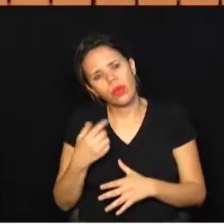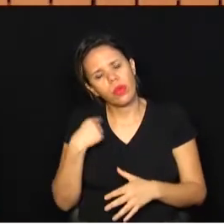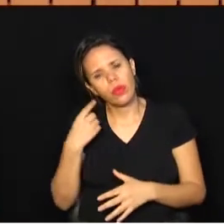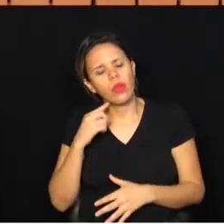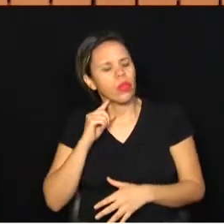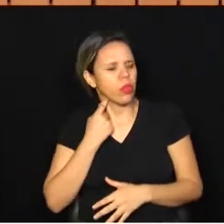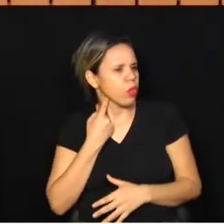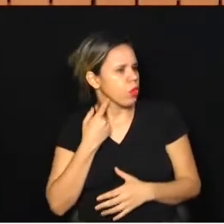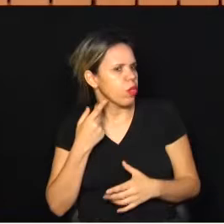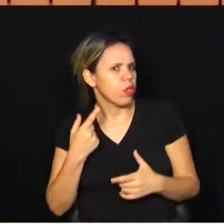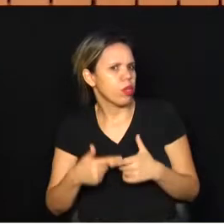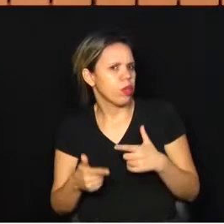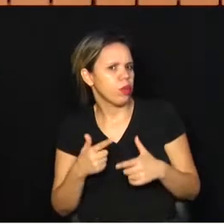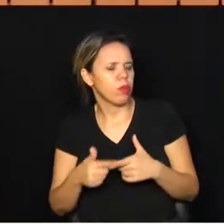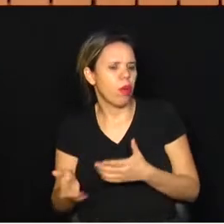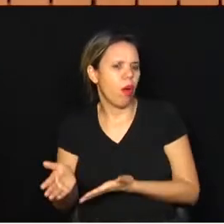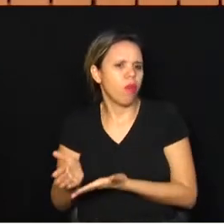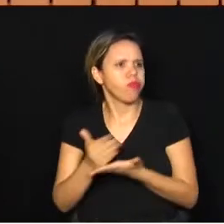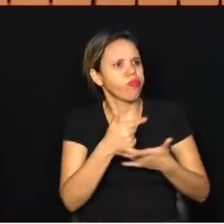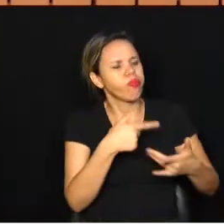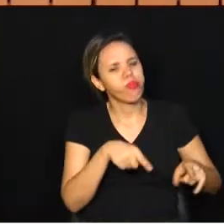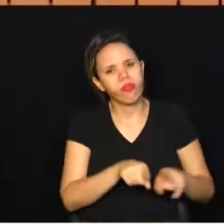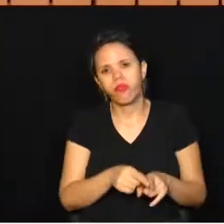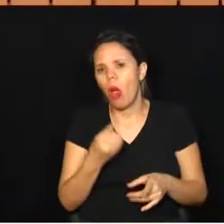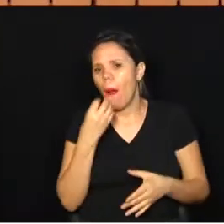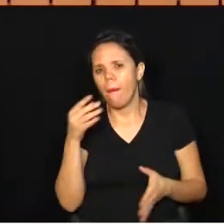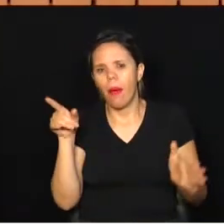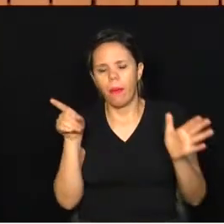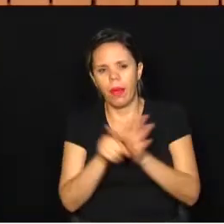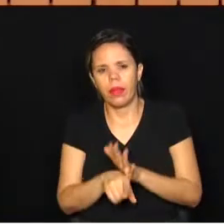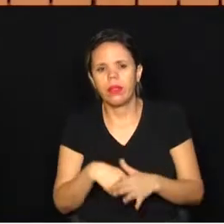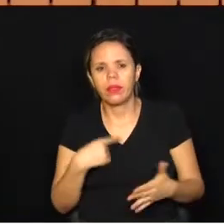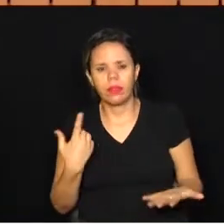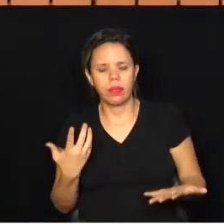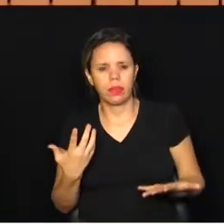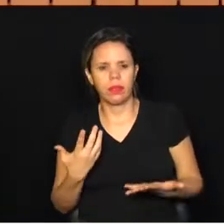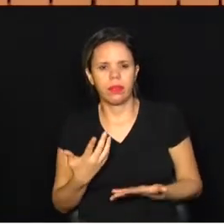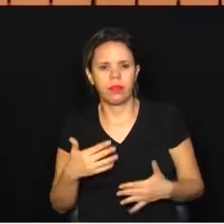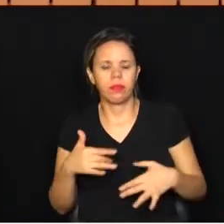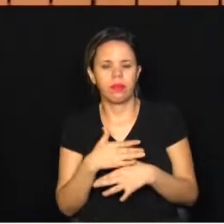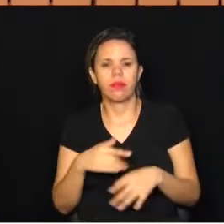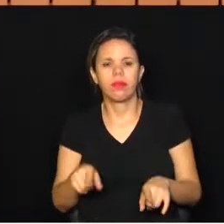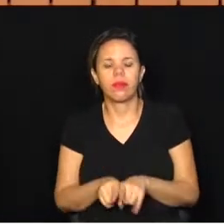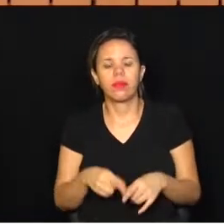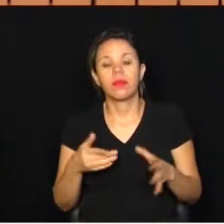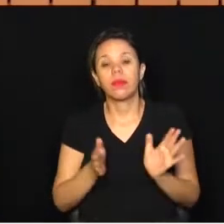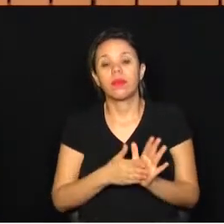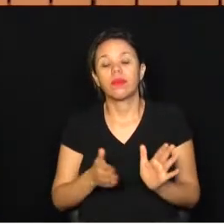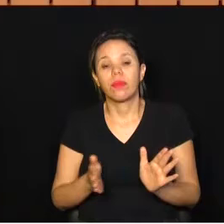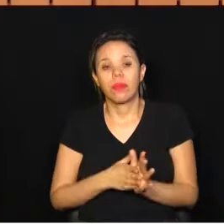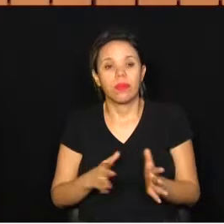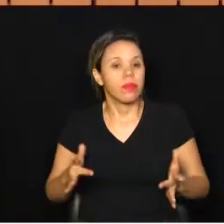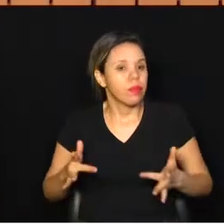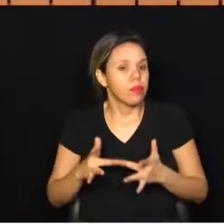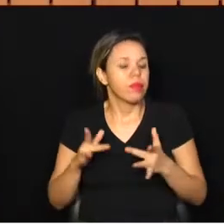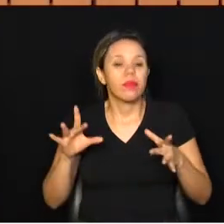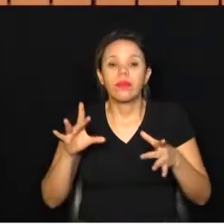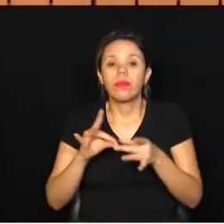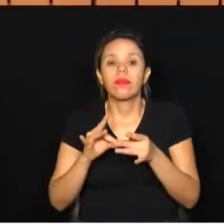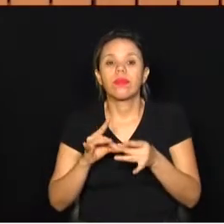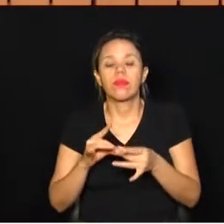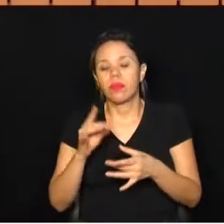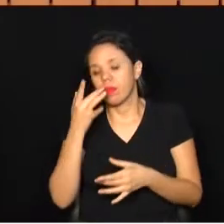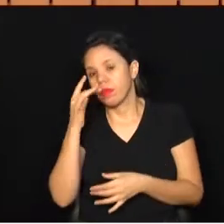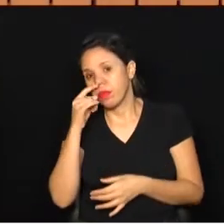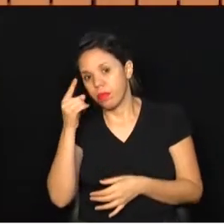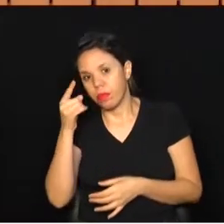sólidos, a coleta seletiva? Muito boas perguntas. Nas questões de mobilidade, quais são as propostas de conexão com a região do Ouro